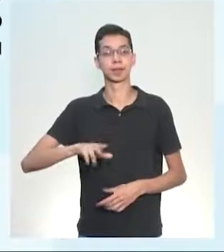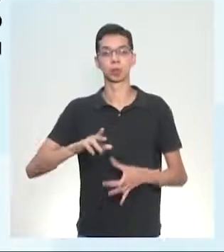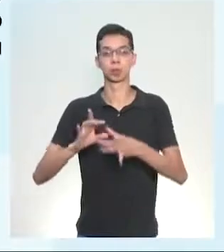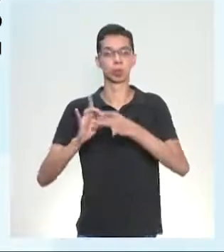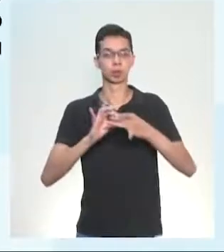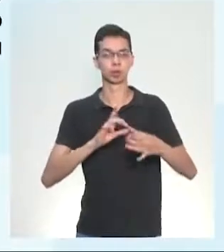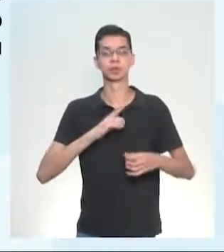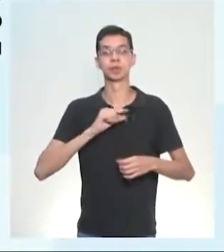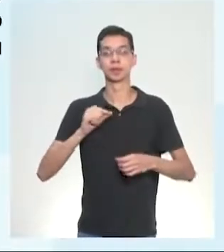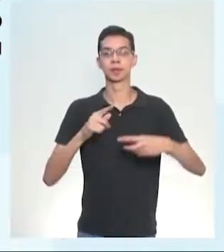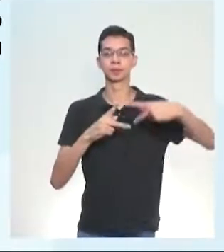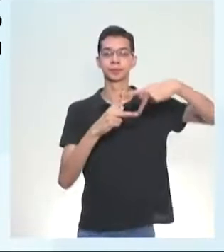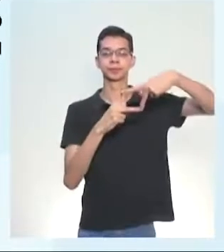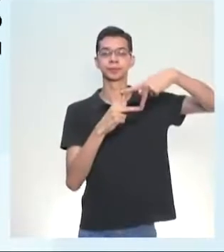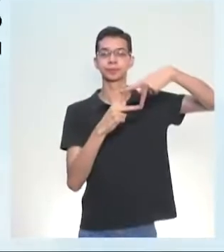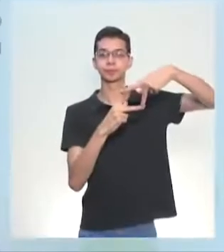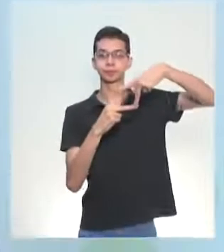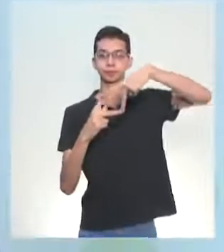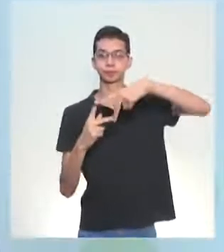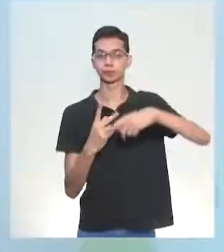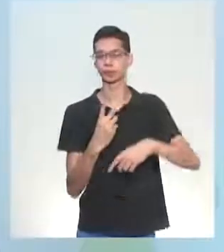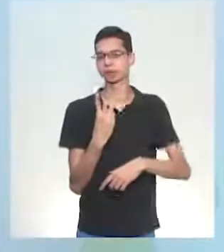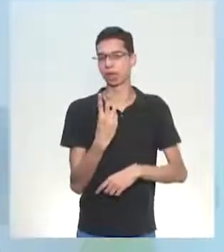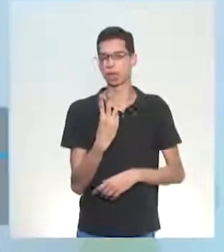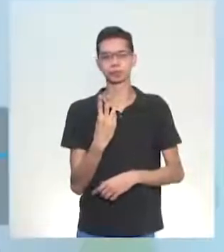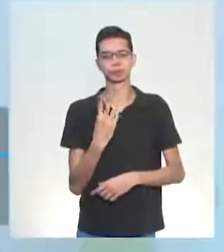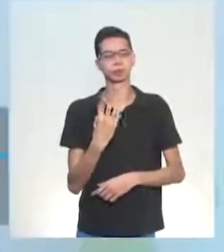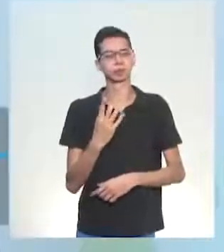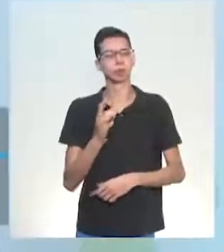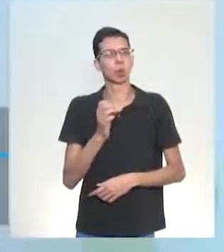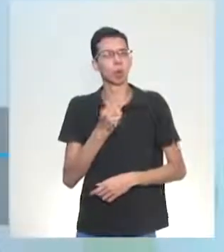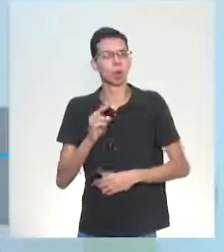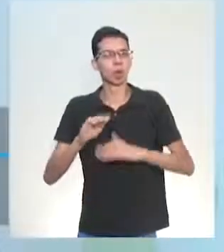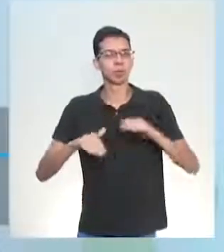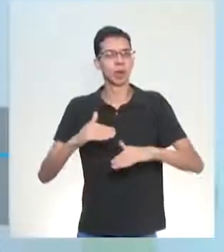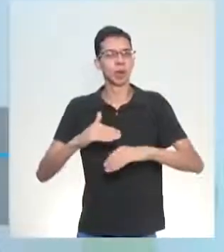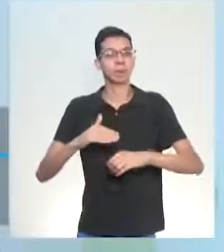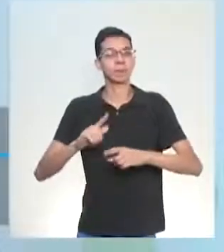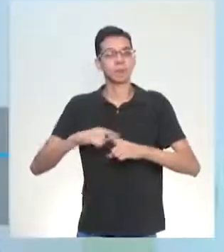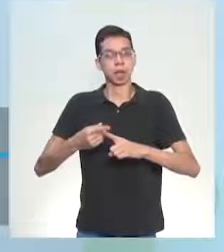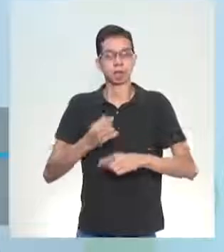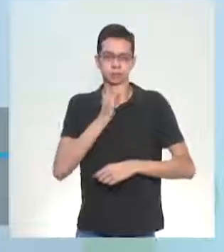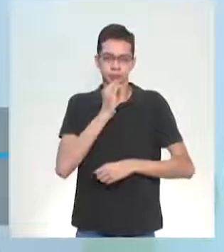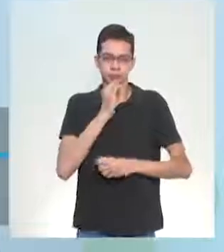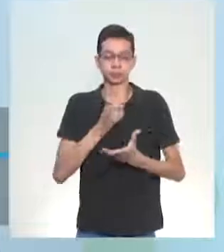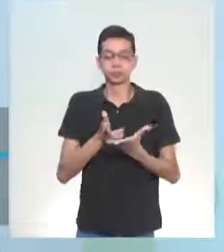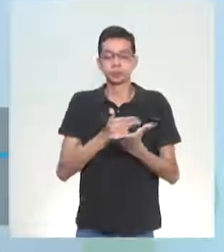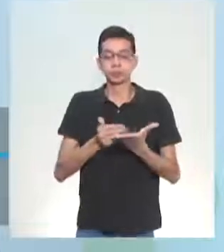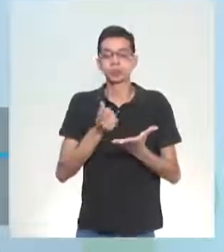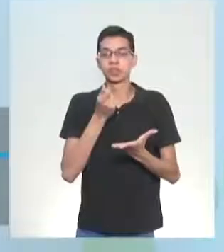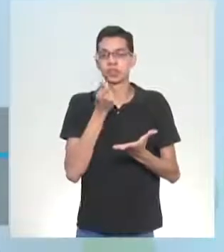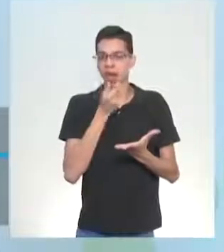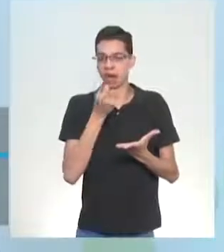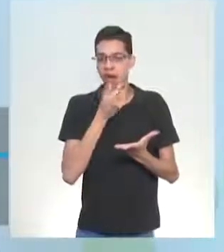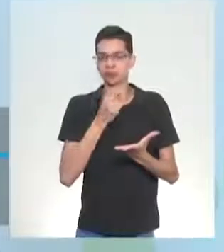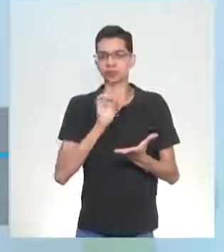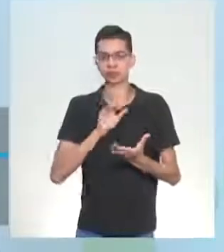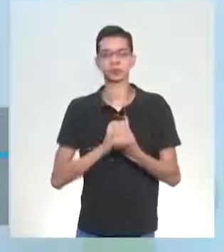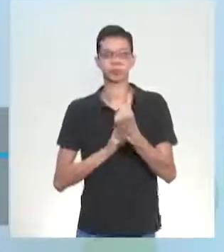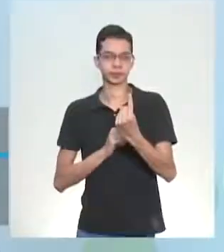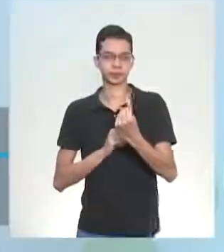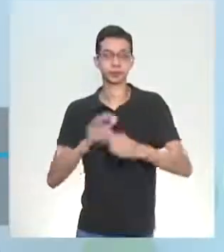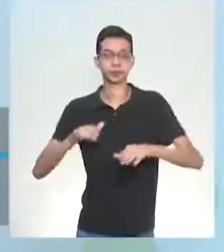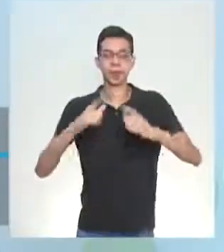ou mais quadrinhos. Então, a diferença aí é que a charge é um único quadro. A tirinha normalmente tem 2,